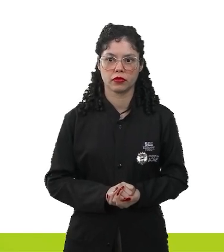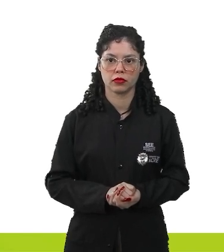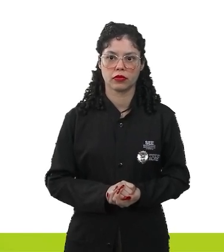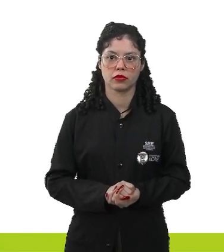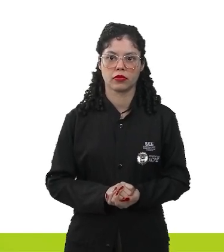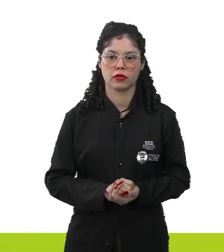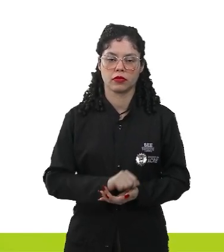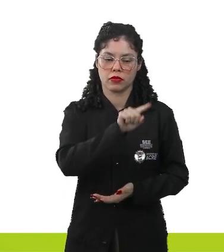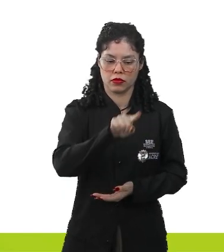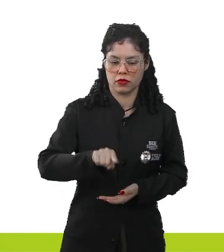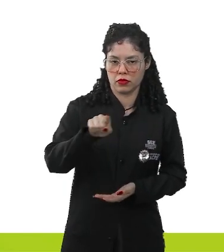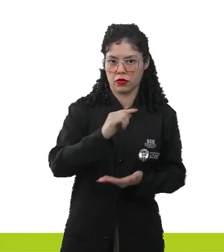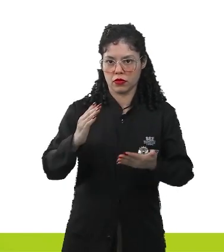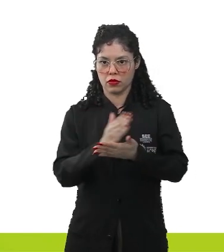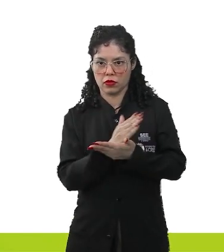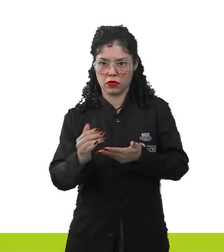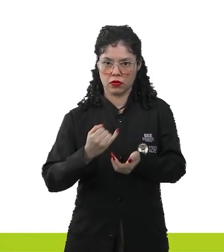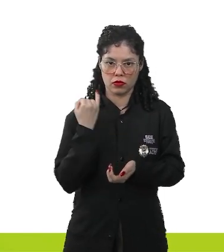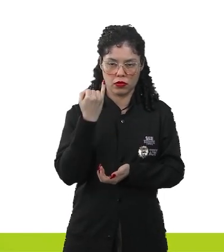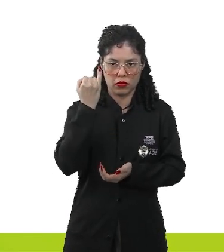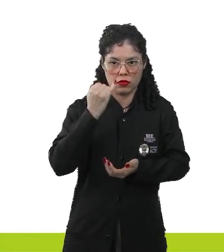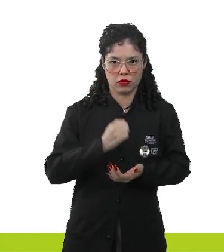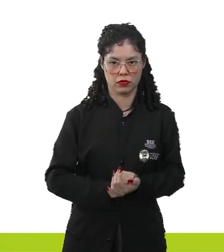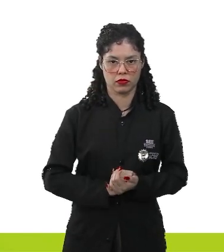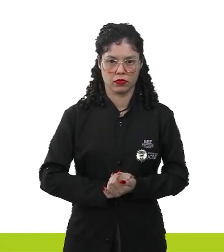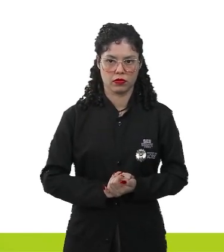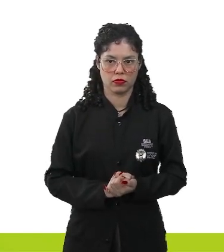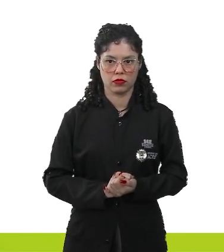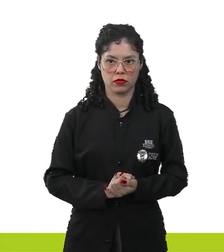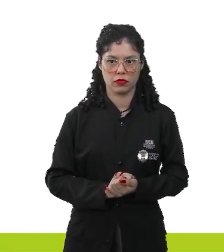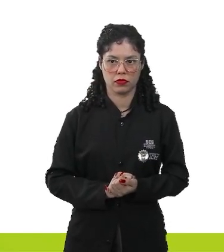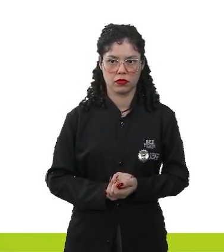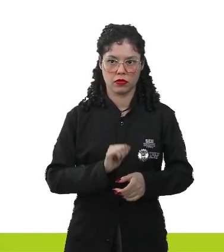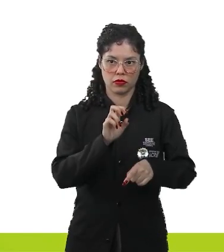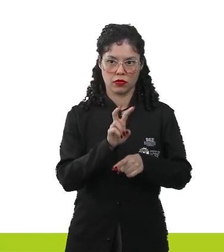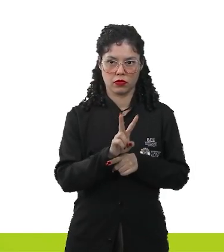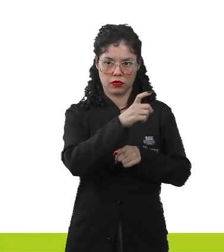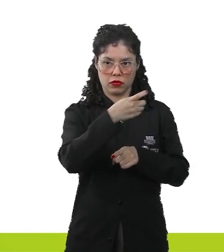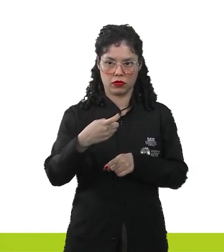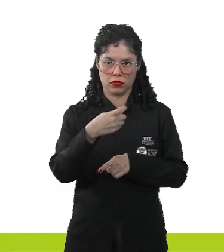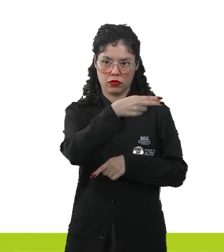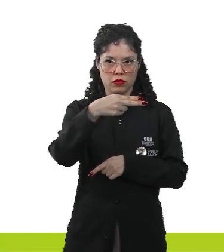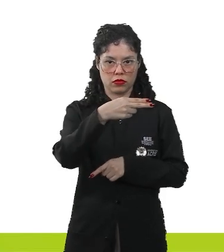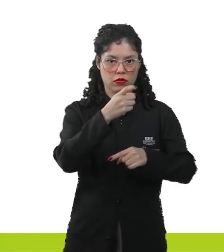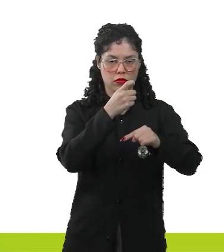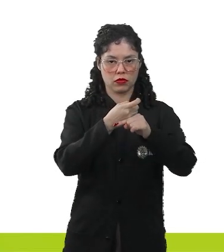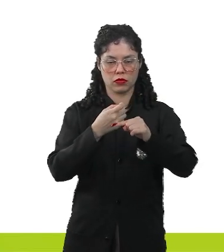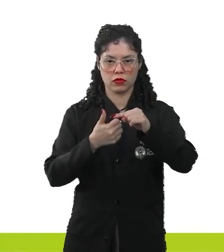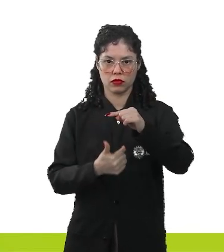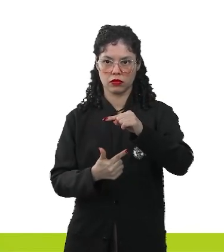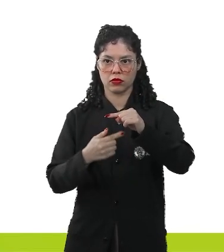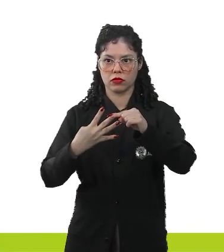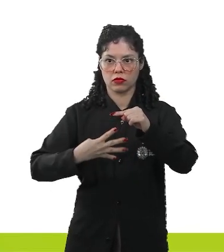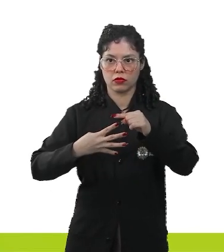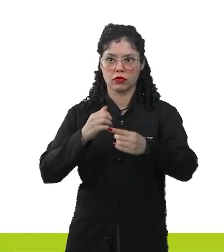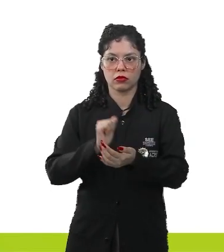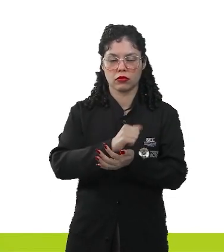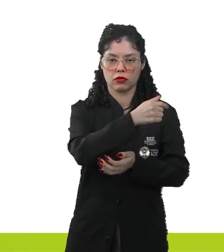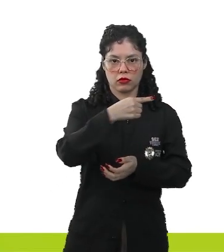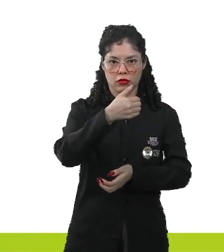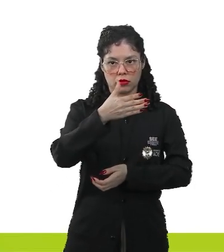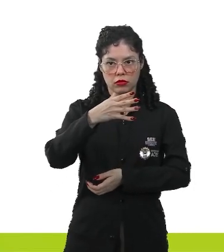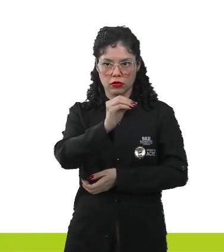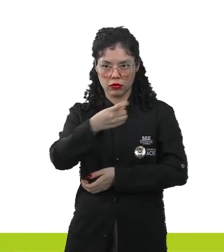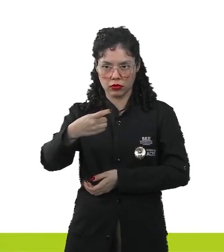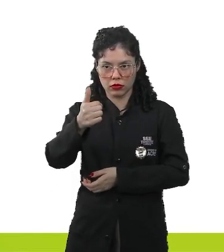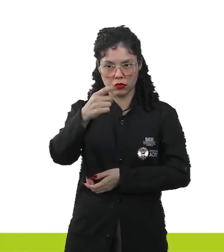Vamos marcar aqui algumas coisas importantes. O V de x aqui, ó, muito importante.